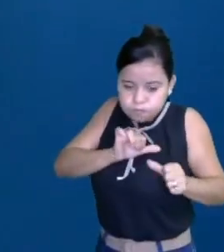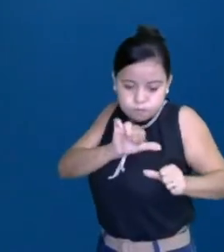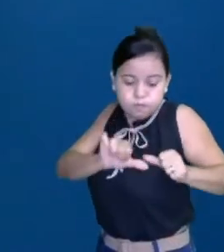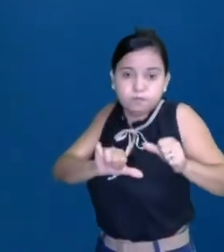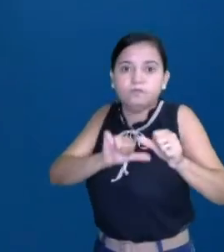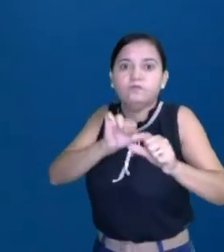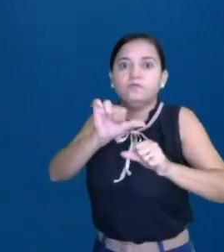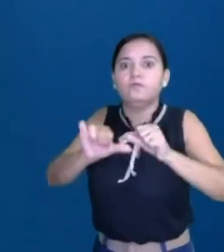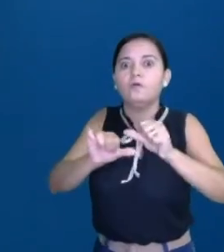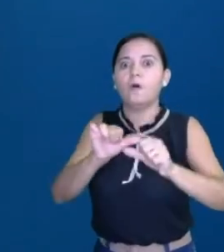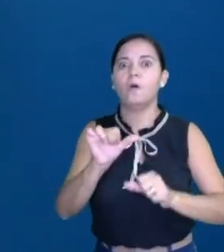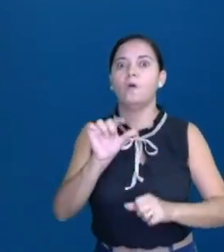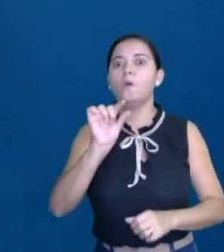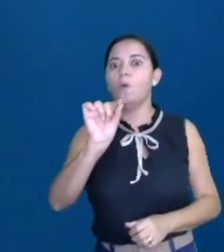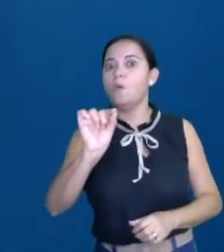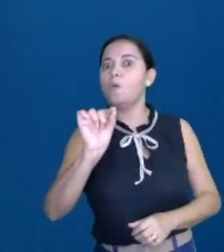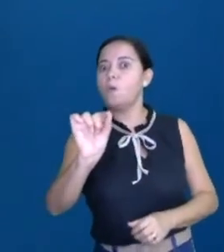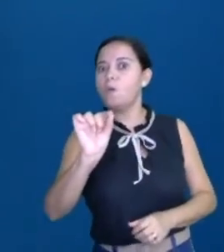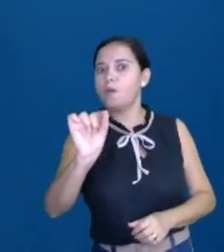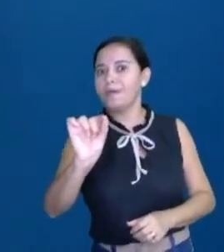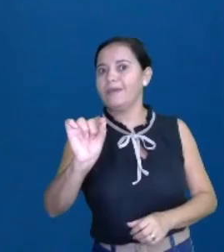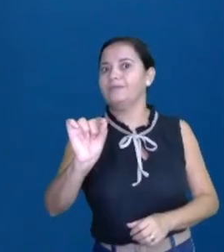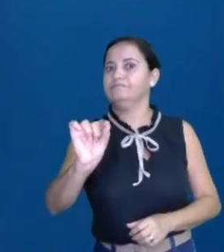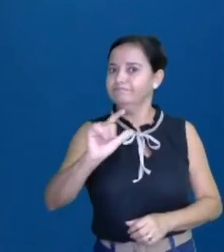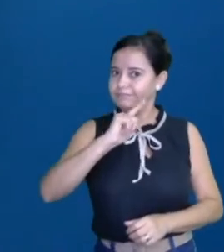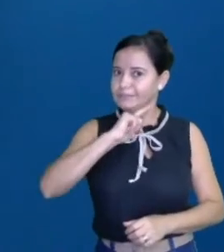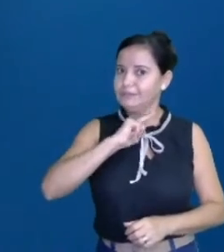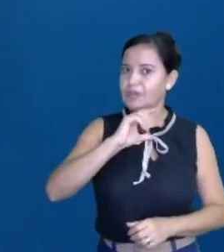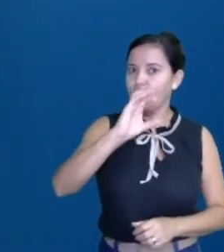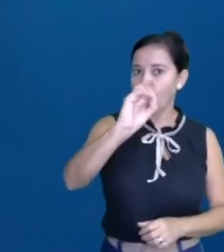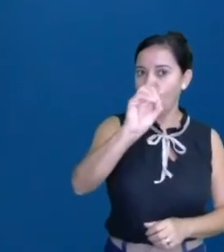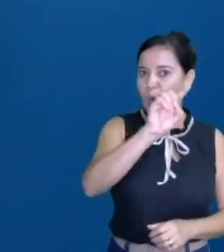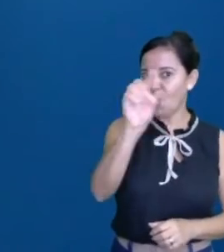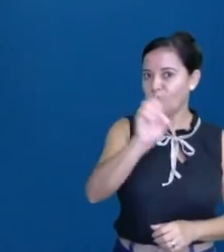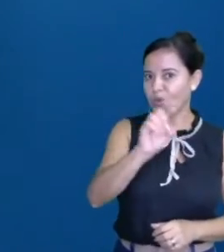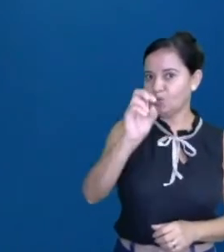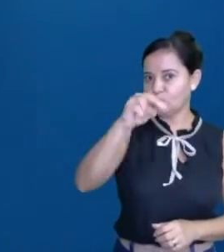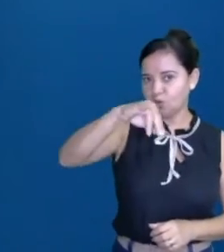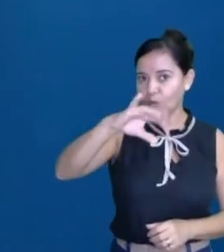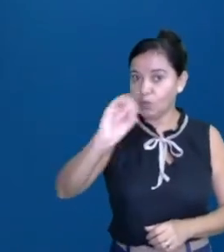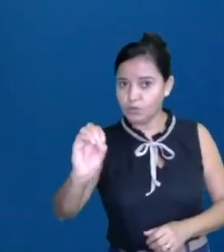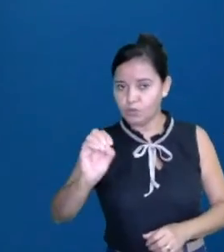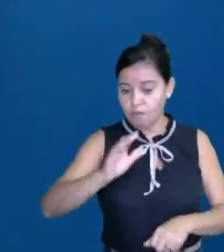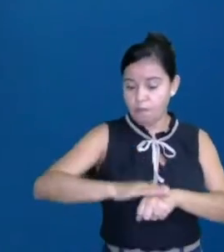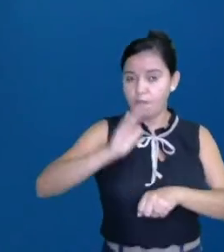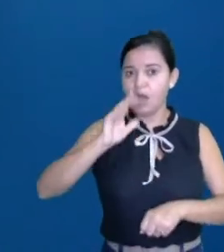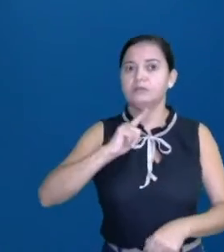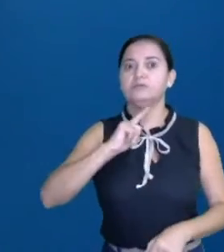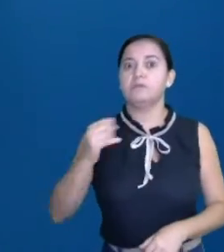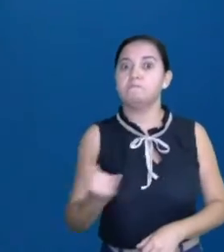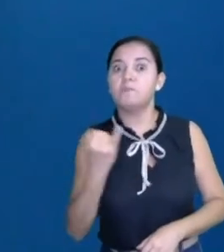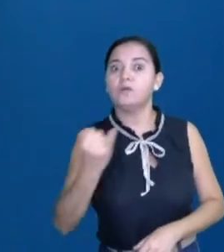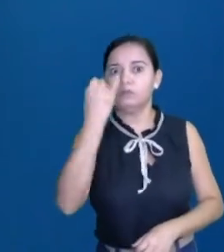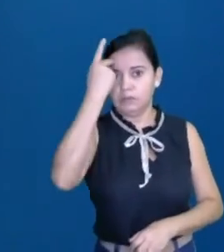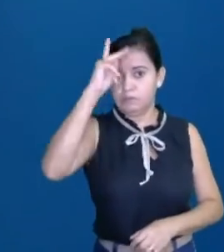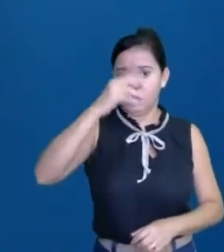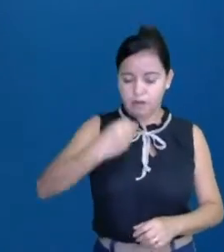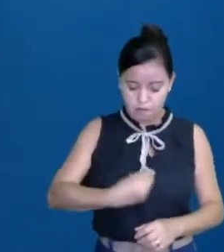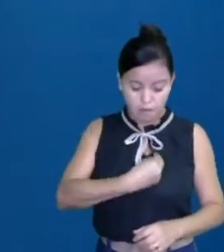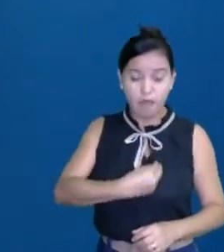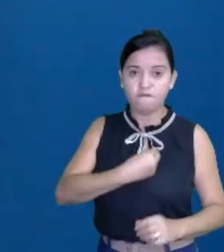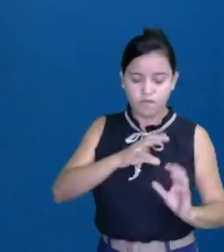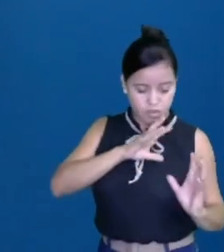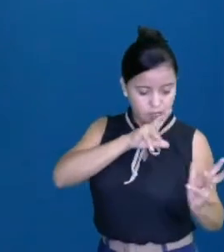ozônio. O ozônio, gente, ele é extremamente importante para a vida na Terra. Mas aonde ele se encontra hoje, que é justamente na região